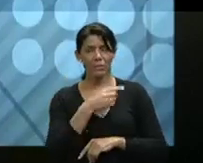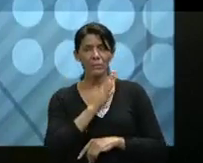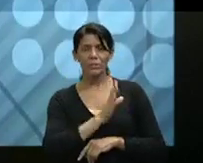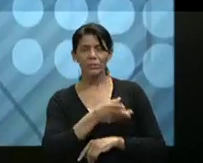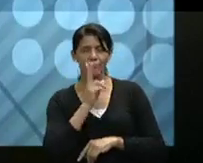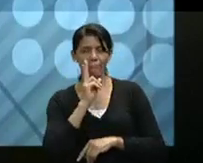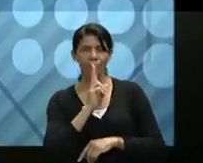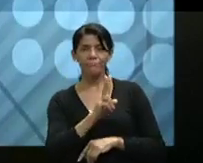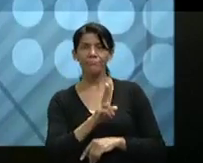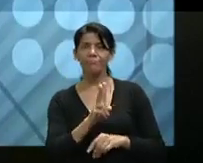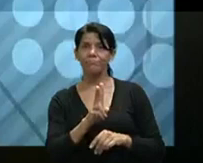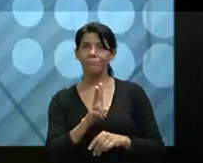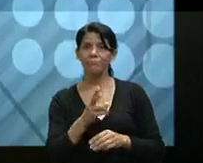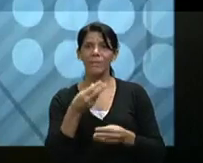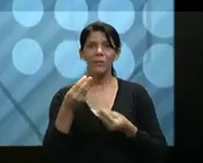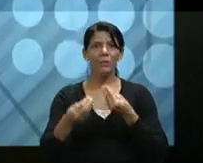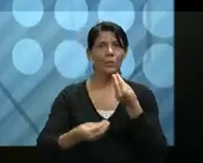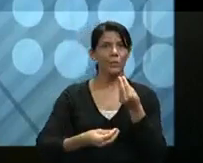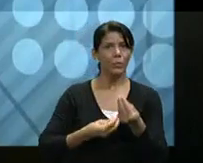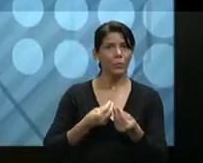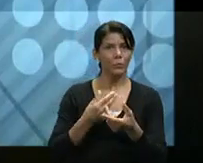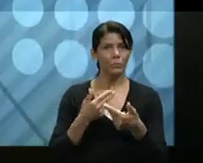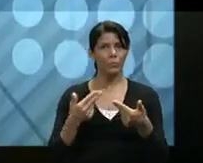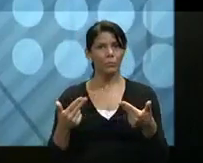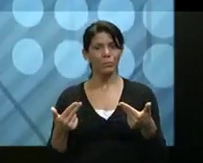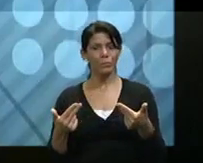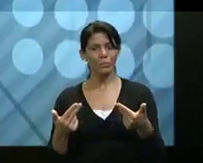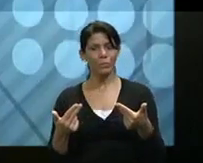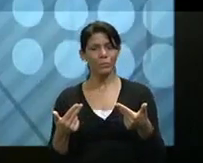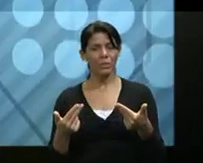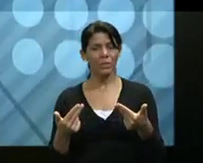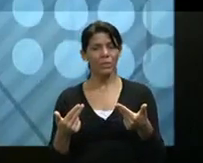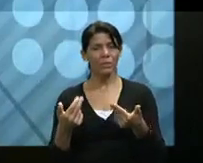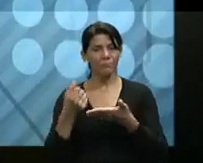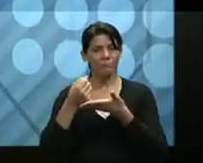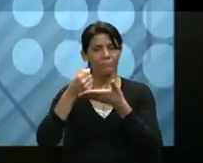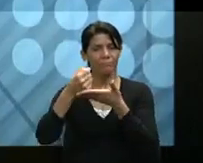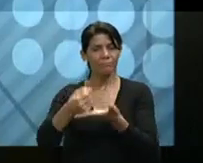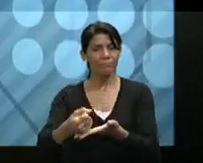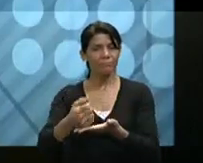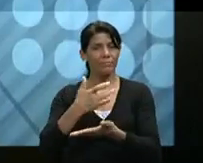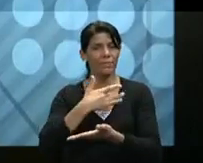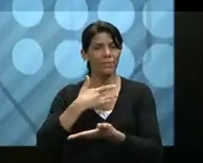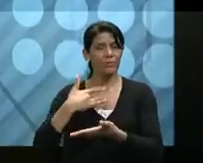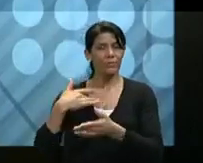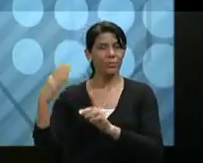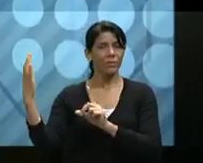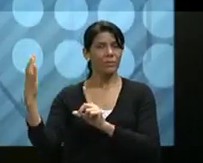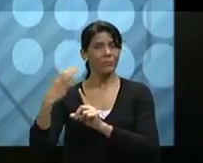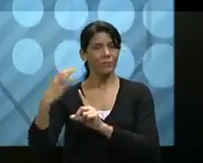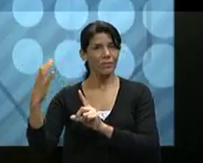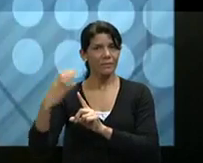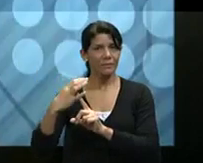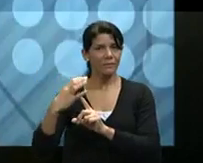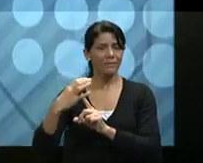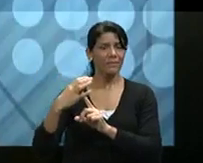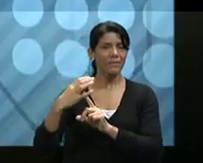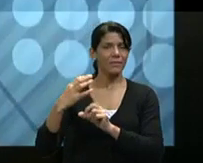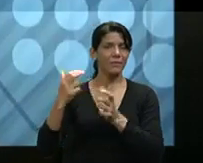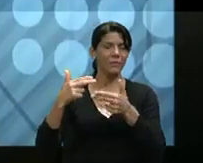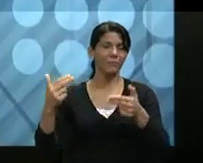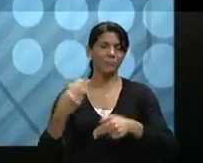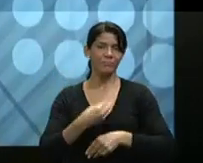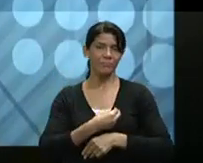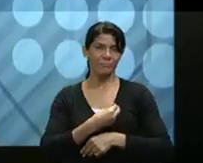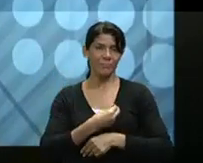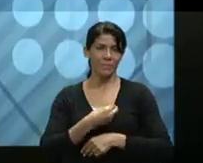vimos agora como fatores que promovem a saúde ou influenciar em situações